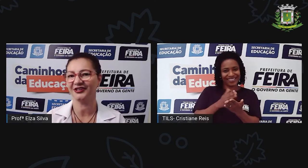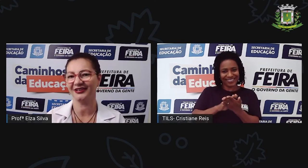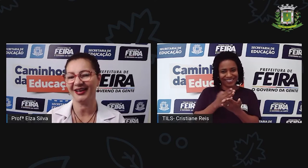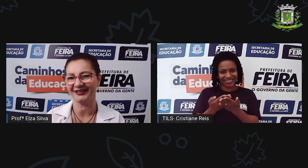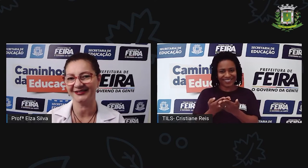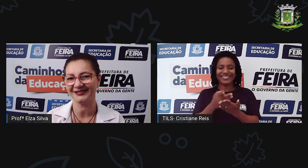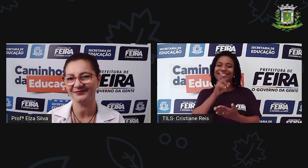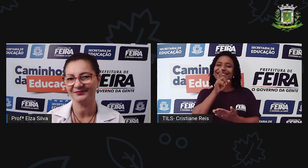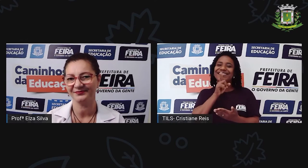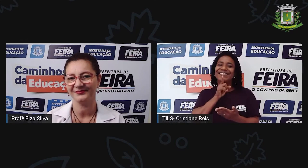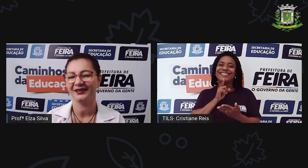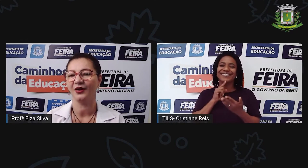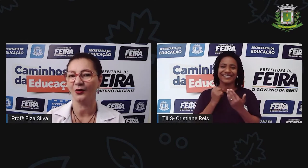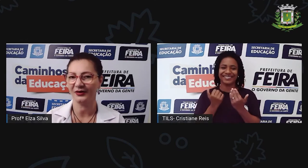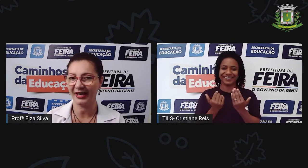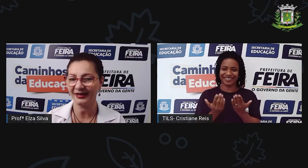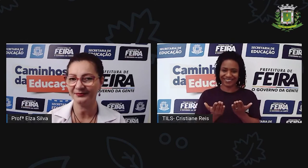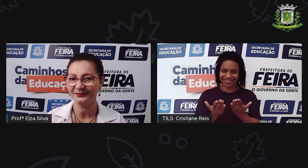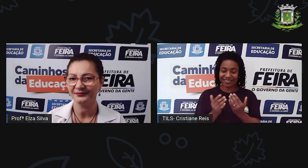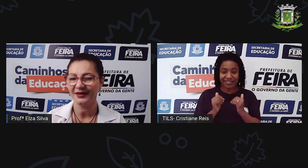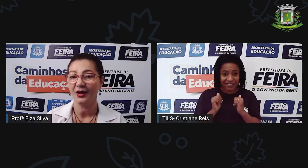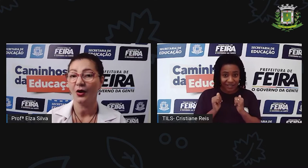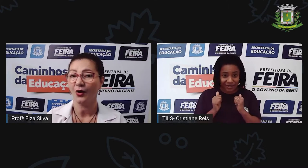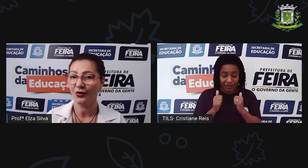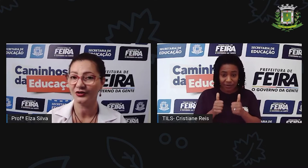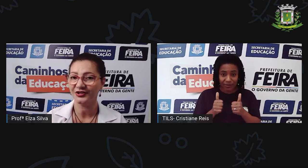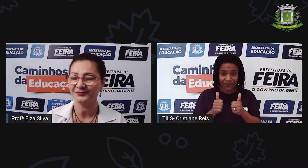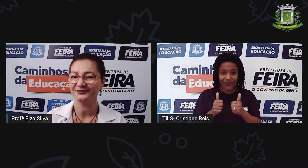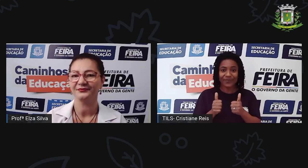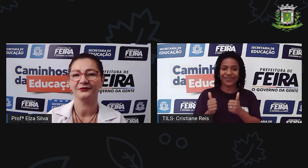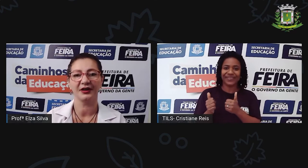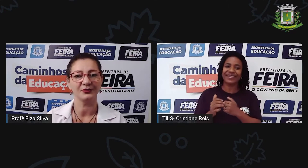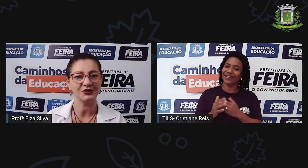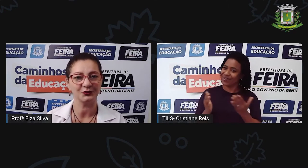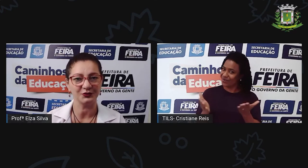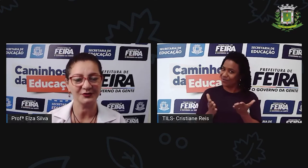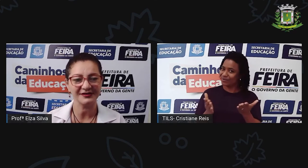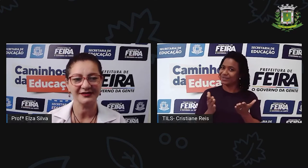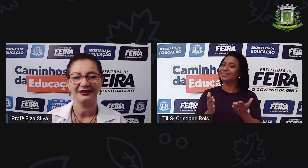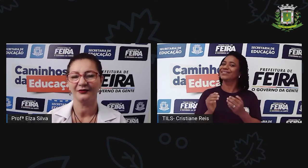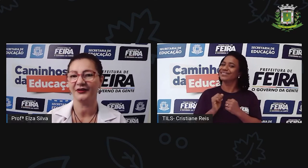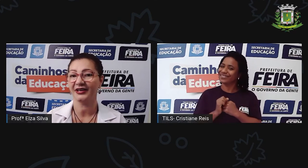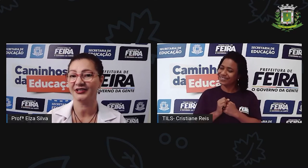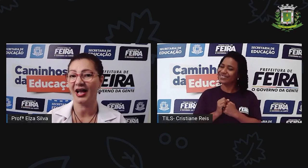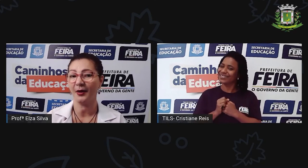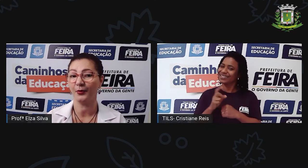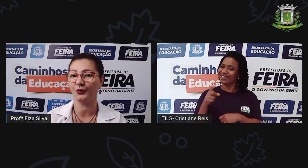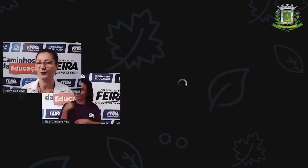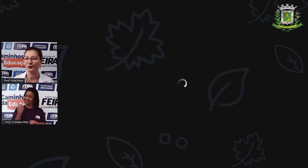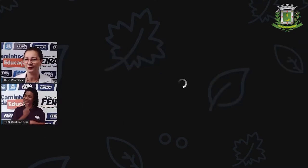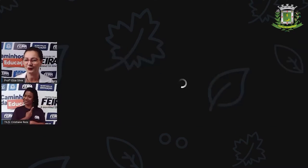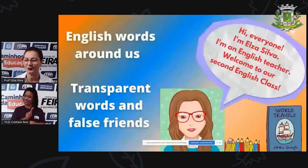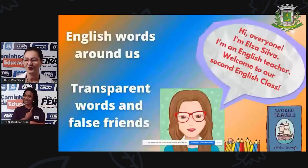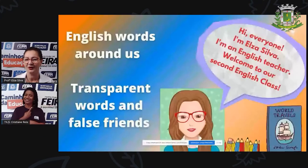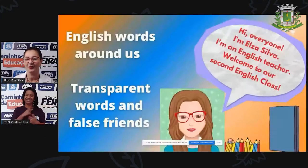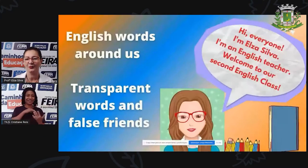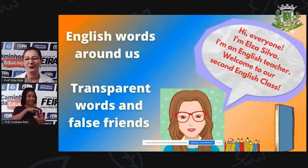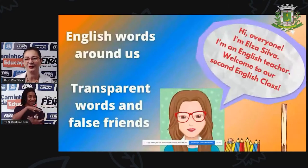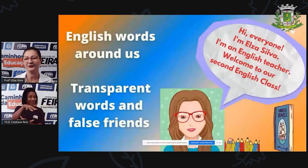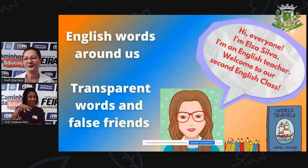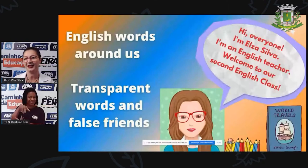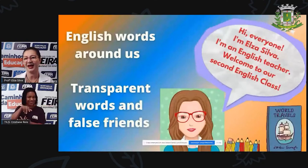Cristiane Reis, ok? Hoje, vamos juntos viajar por um mundo